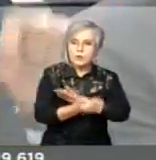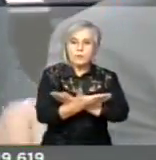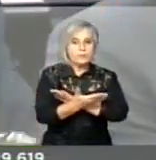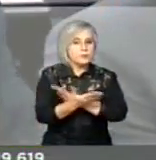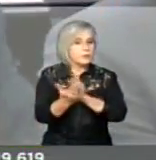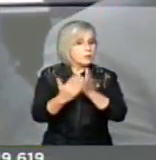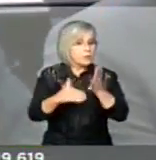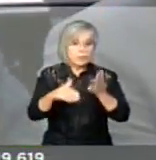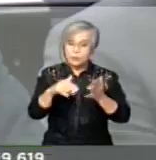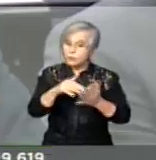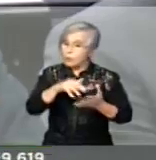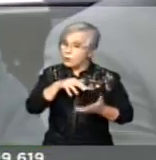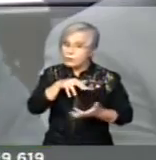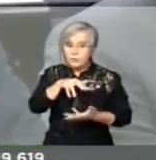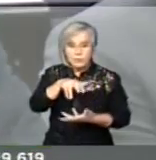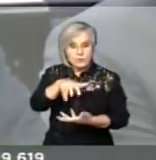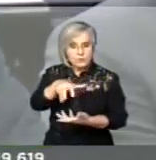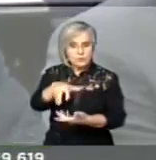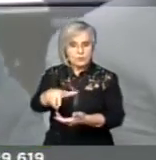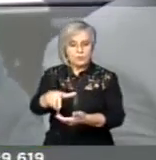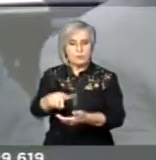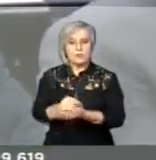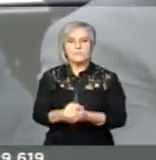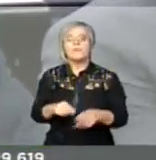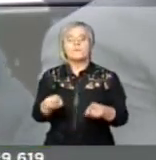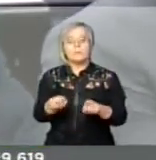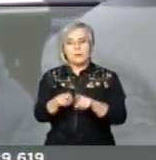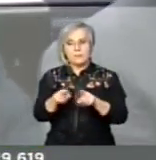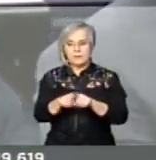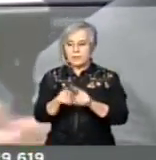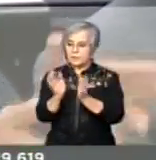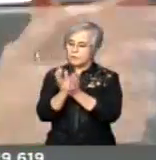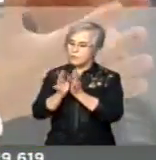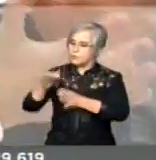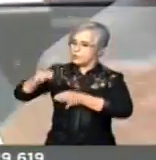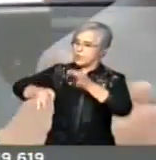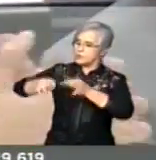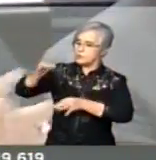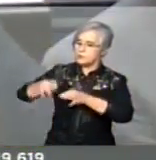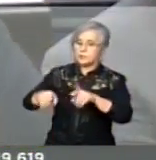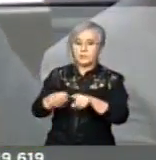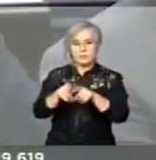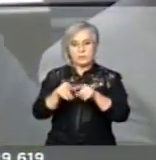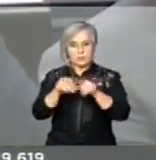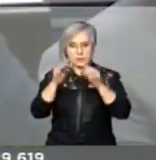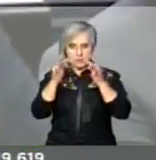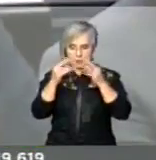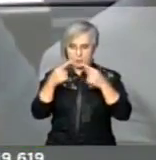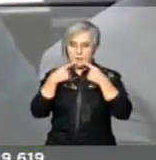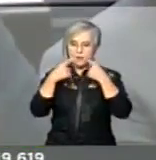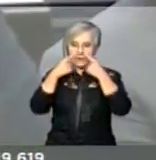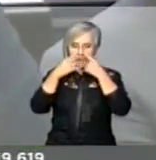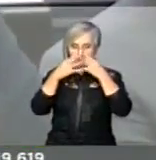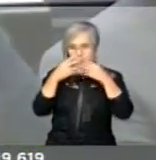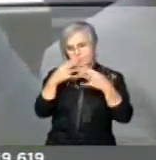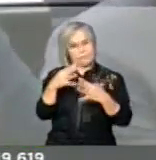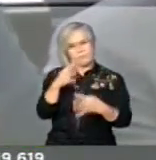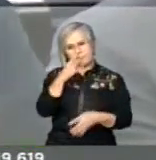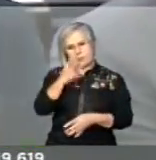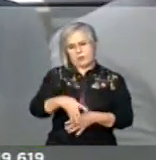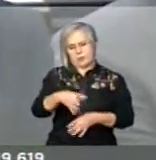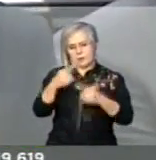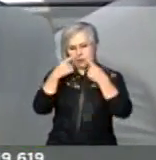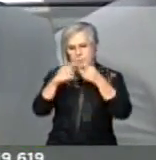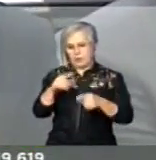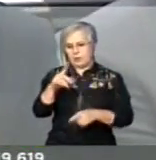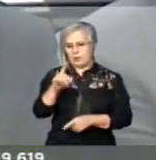mundo. Além disso, as obstruções da justiça, a delação do seu líder do governo, o